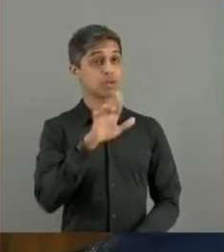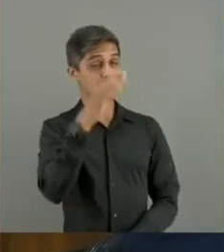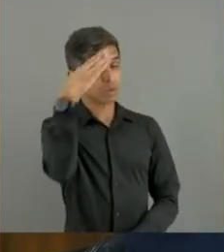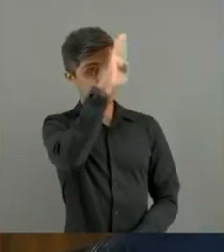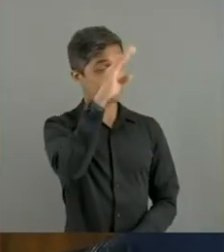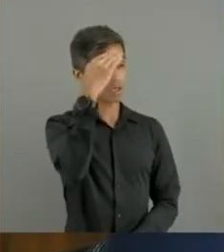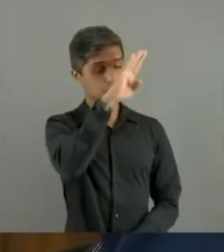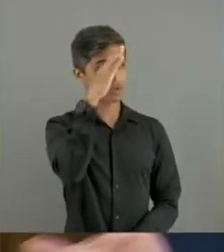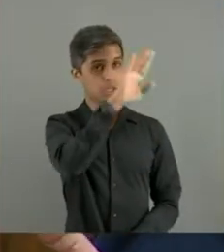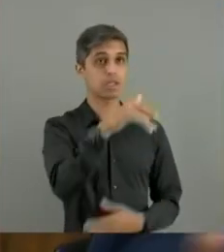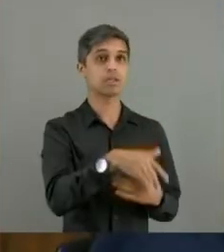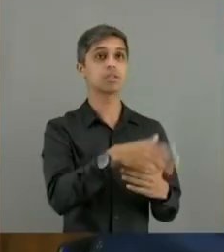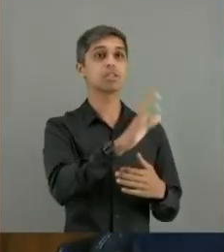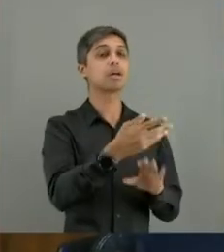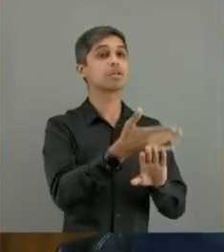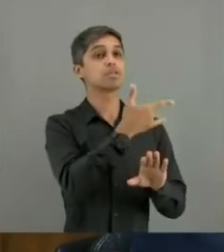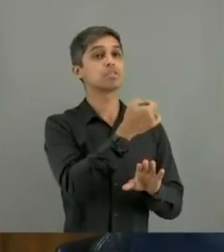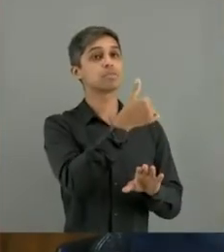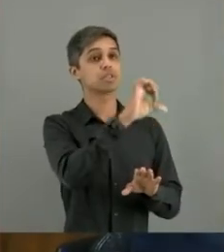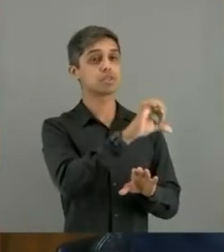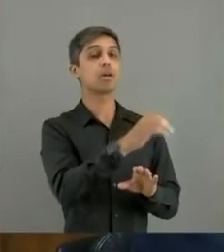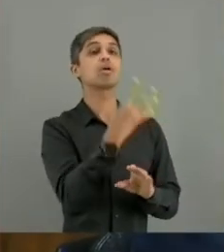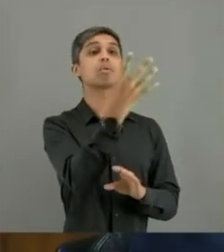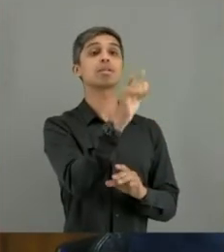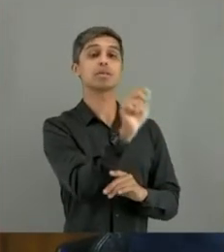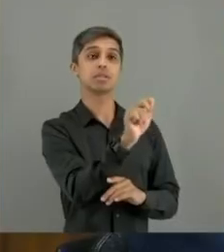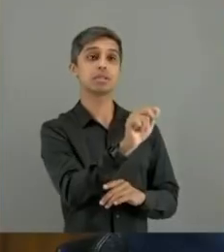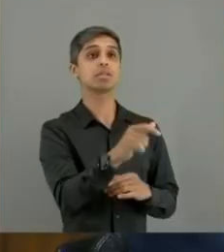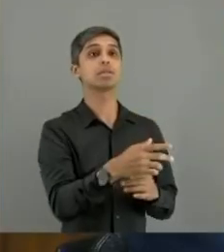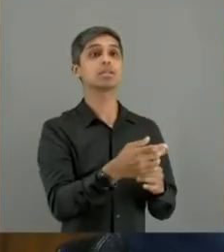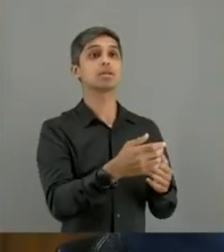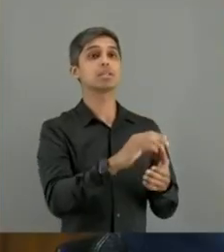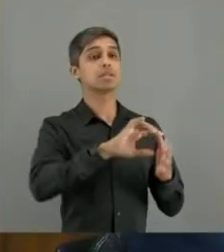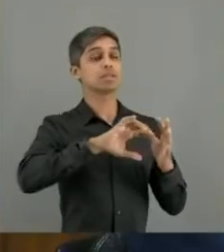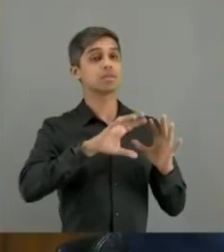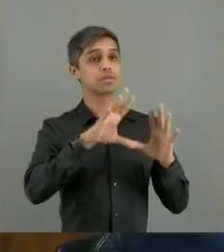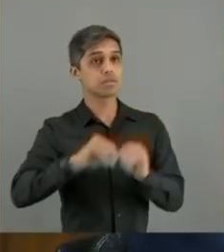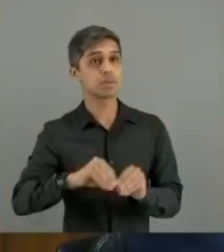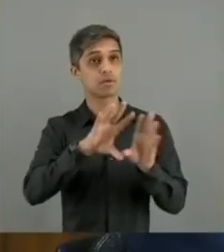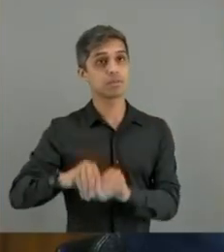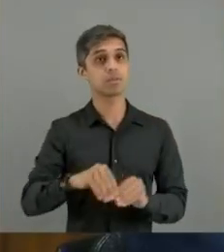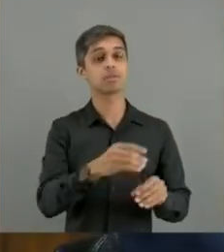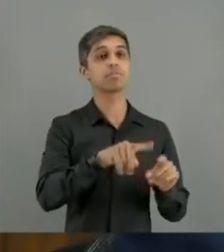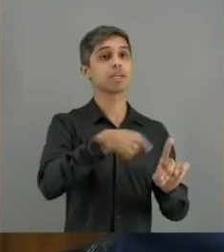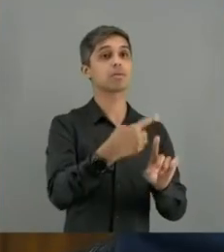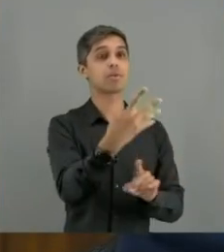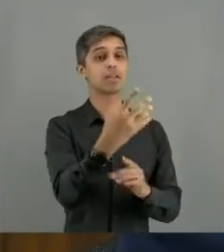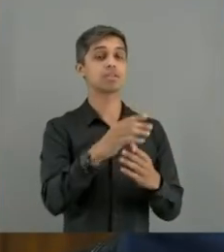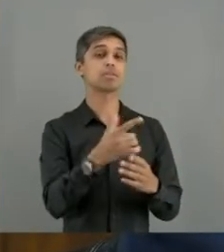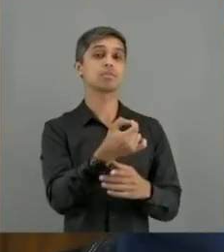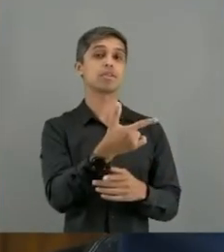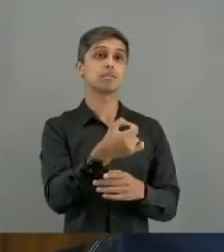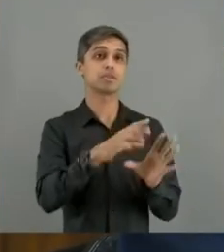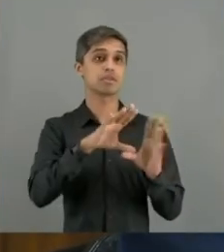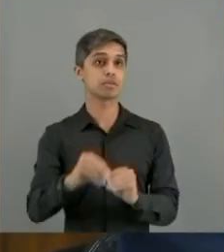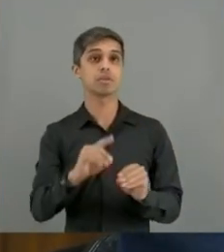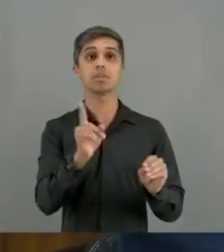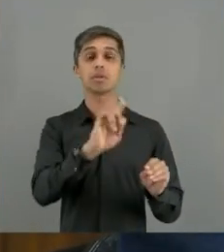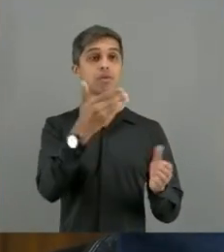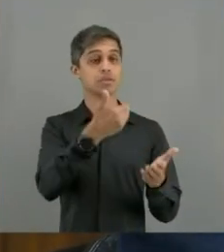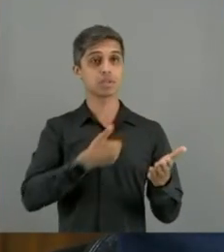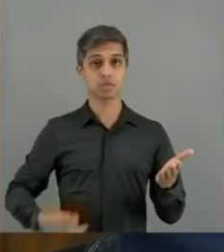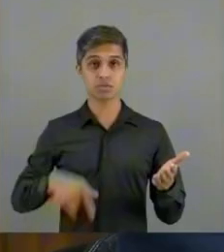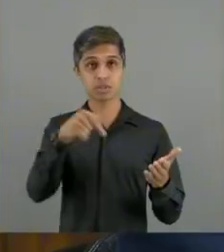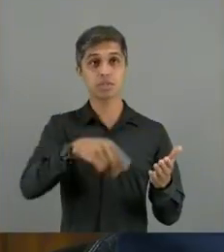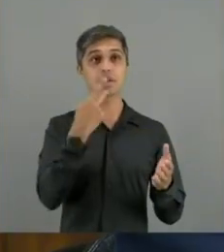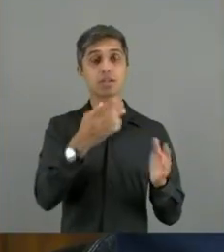2019, já foi dito aqui anteriormente, 4 associações foram desligadas em 2019, mais 4 em 2020, e uma foi suspensa. Não aconteceu nesse governo que a senhora disse